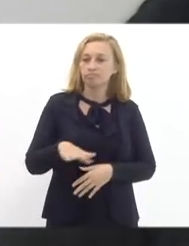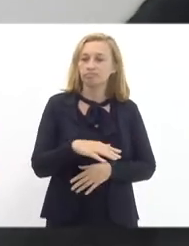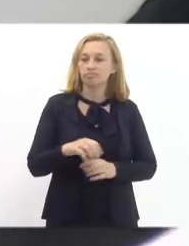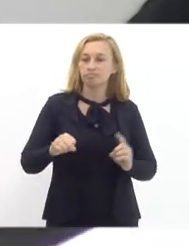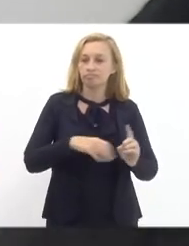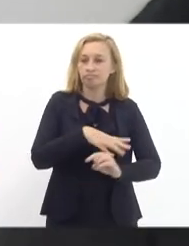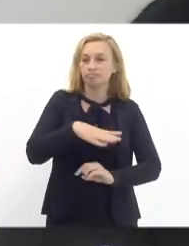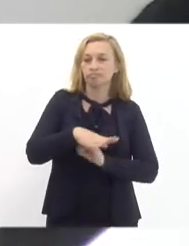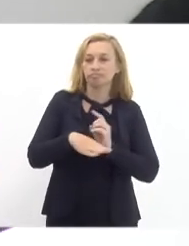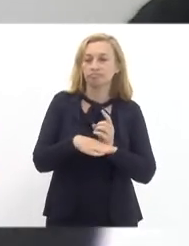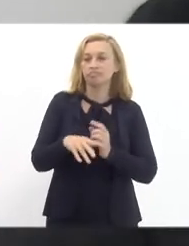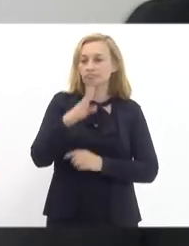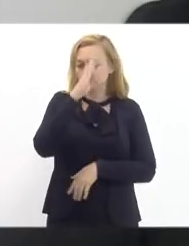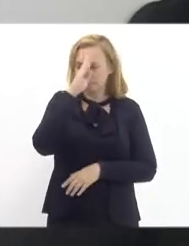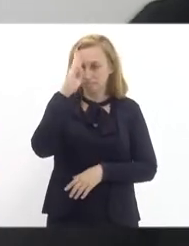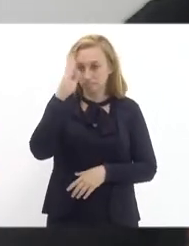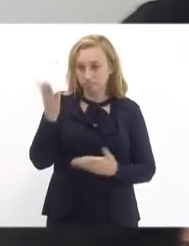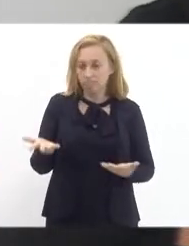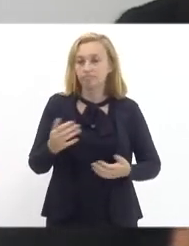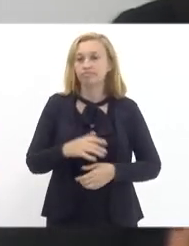e acadêmicas. Então,